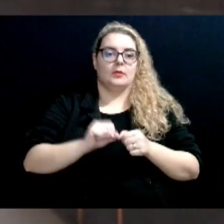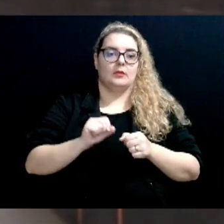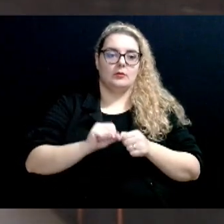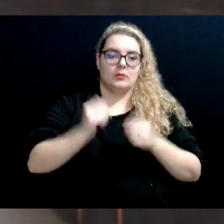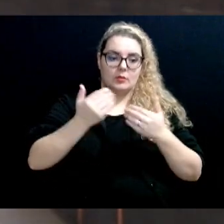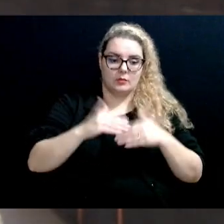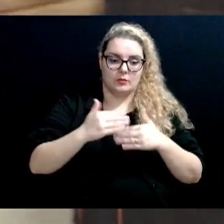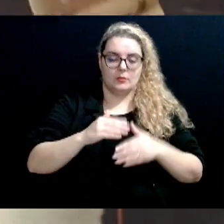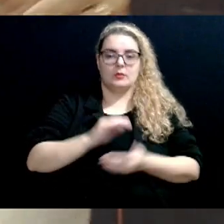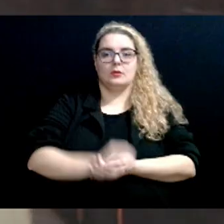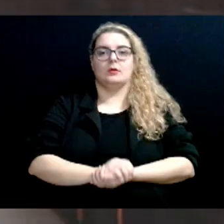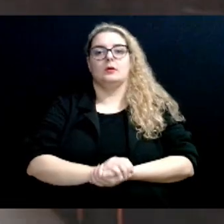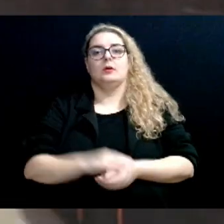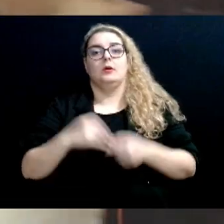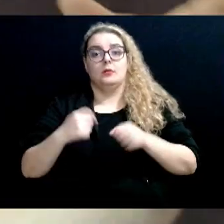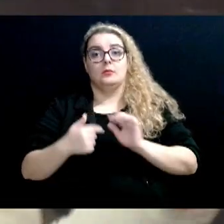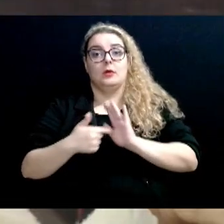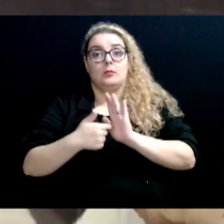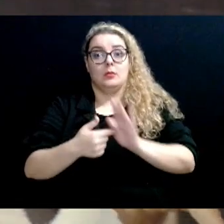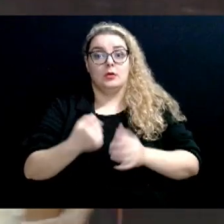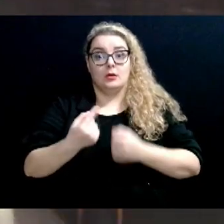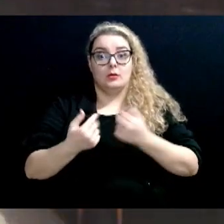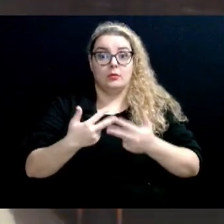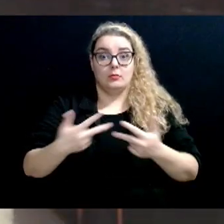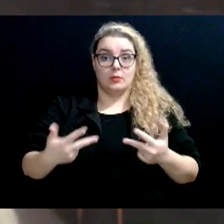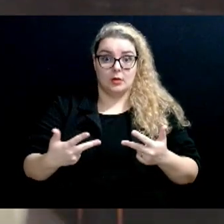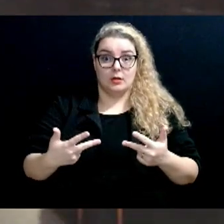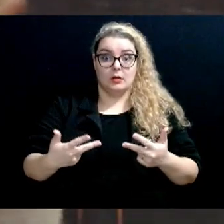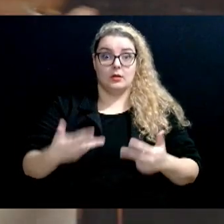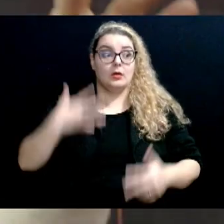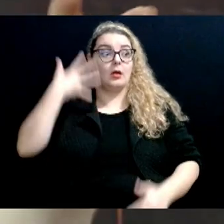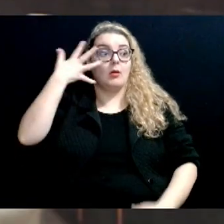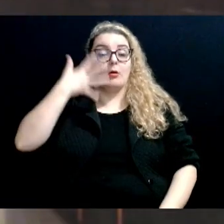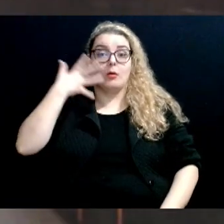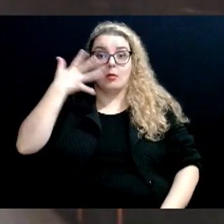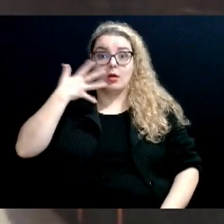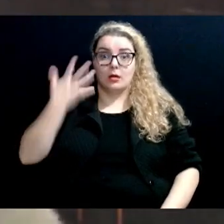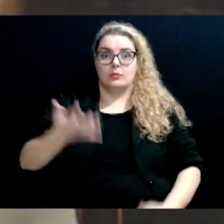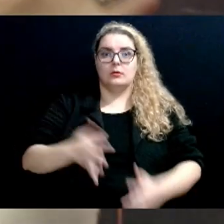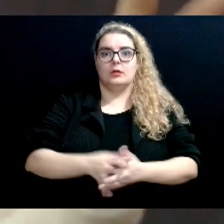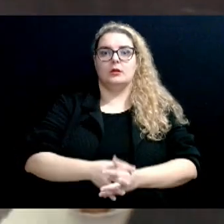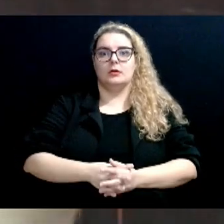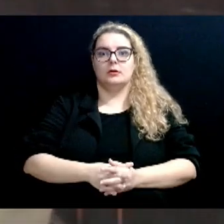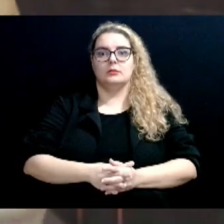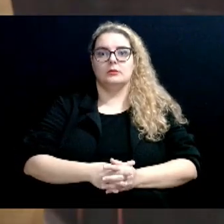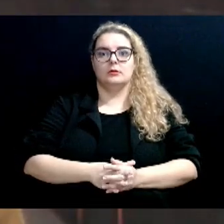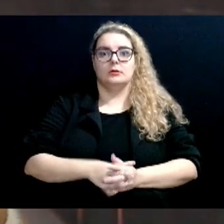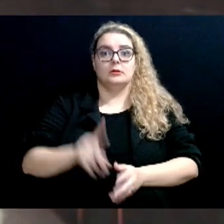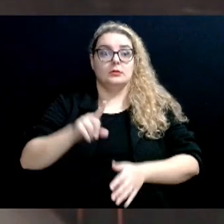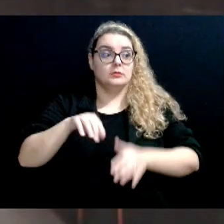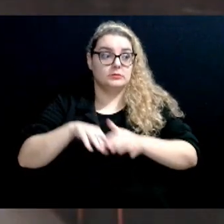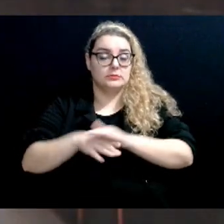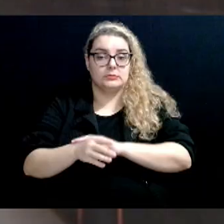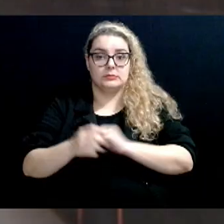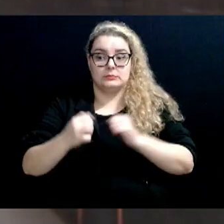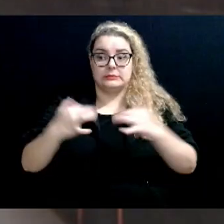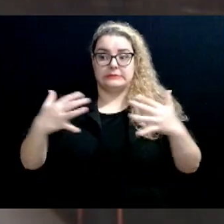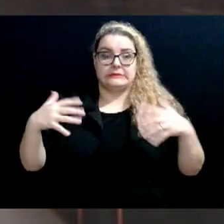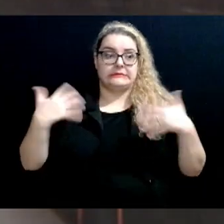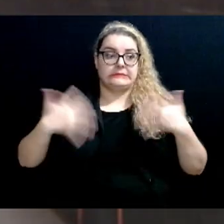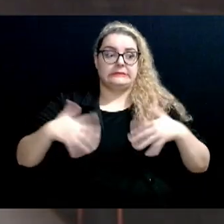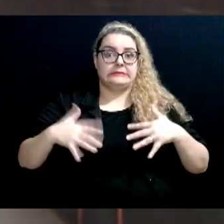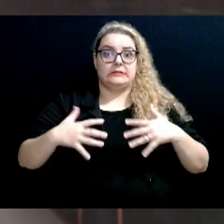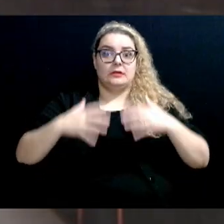demonstrar alguma coisa, vai fazer uma palestra e você às vezes não tá acostumado, tem um público grande, você fica intenso, aí